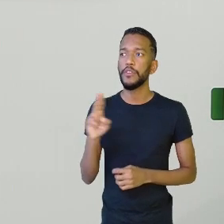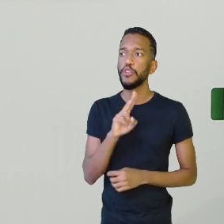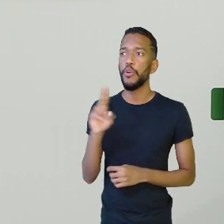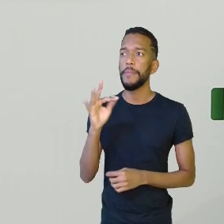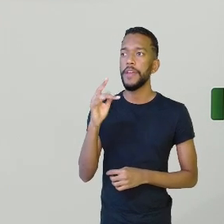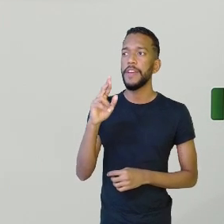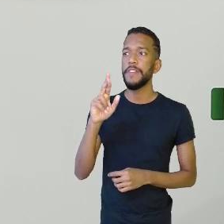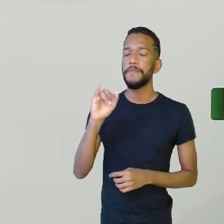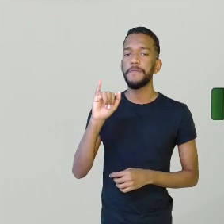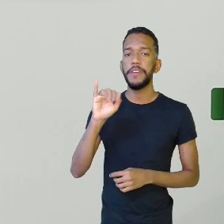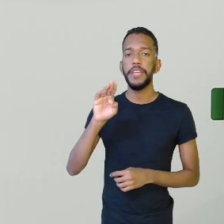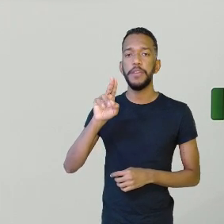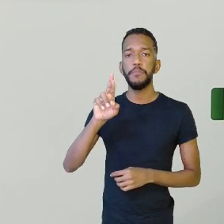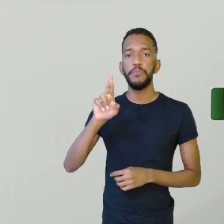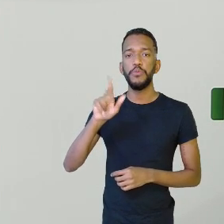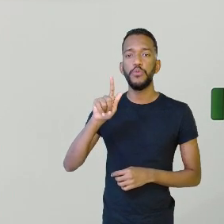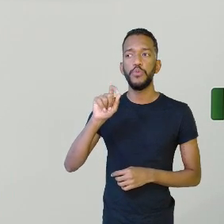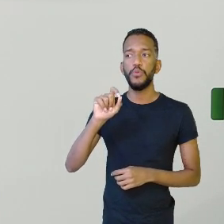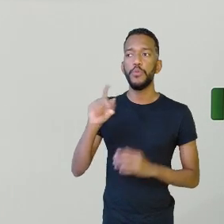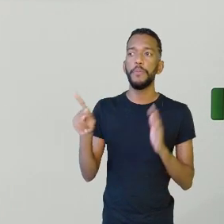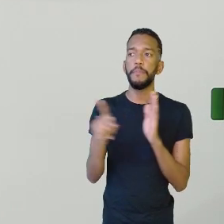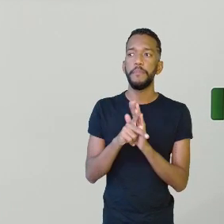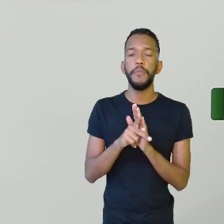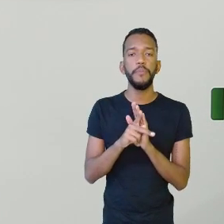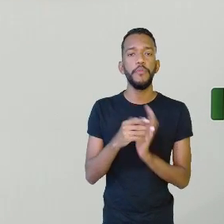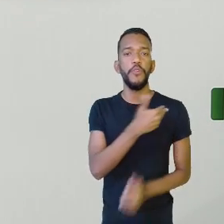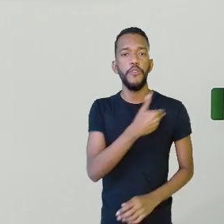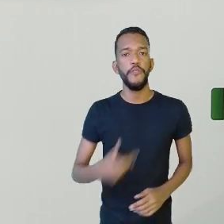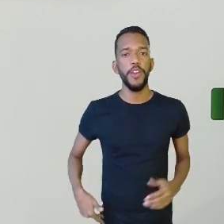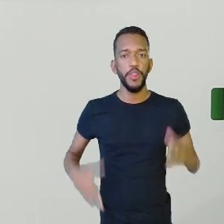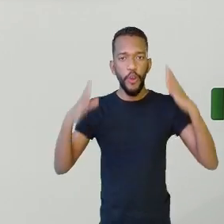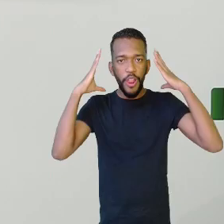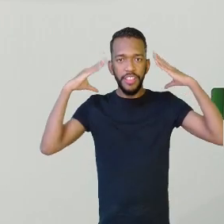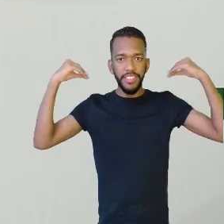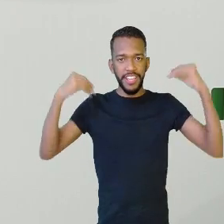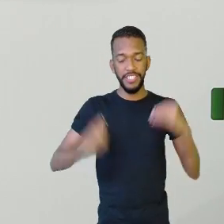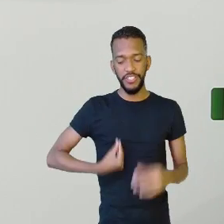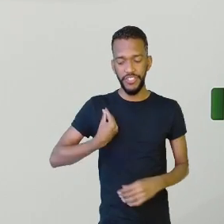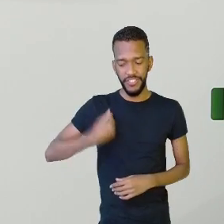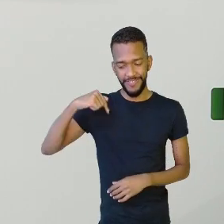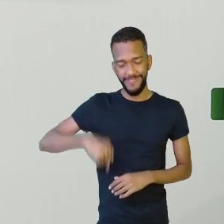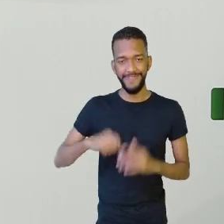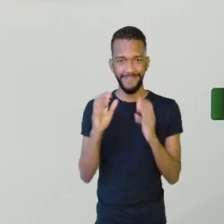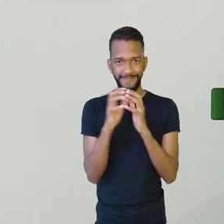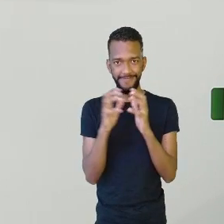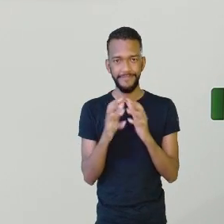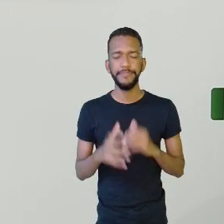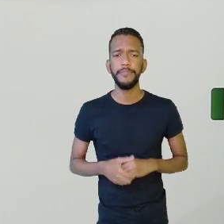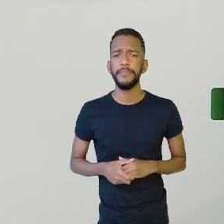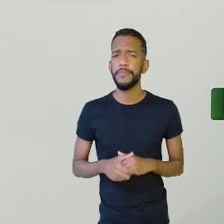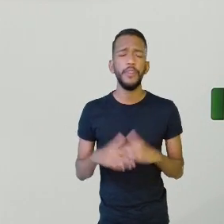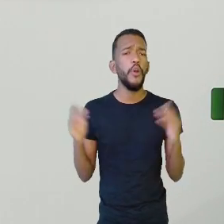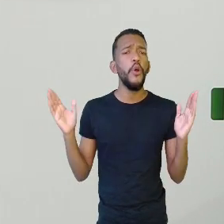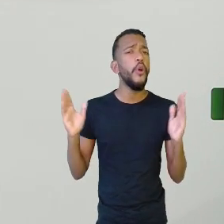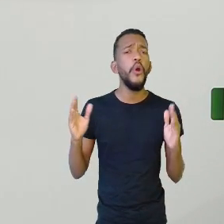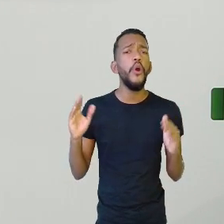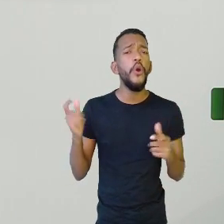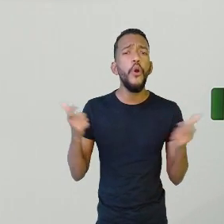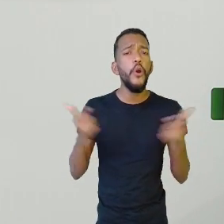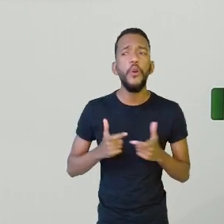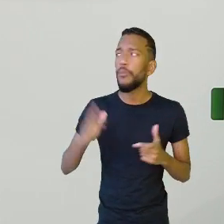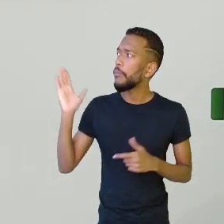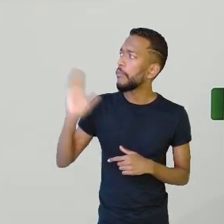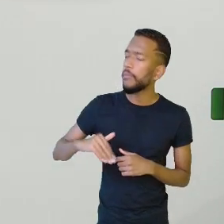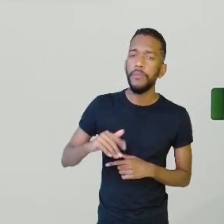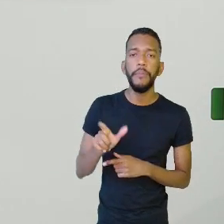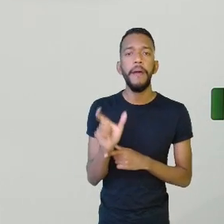da época do governo holandês na nossa cidade. Então, de onde veio o nome da nossa